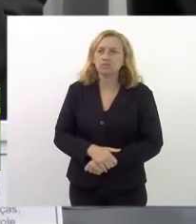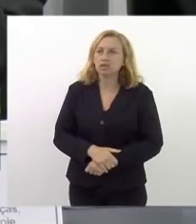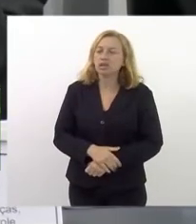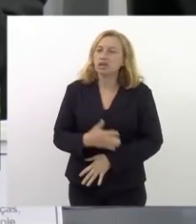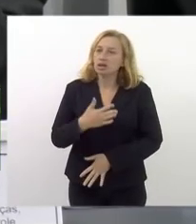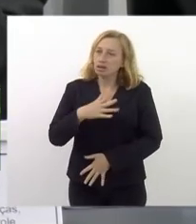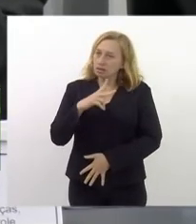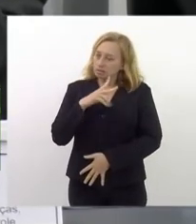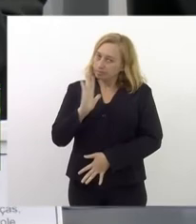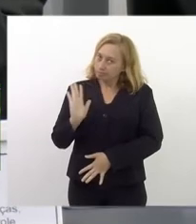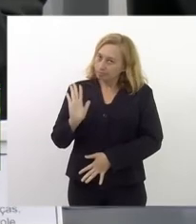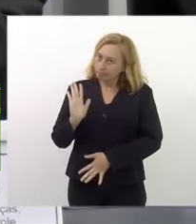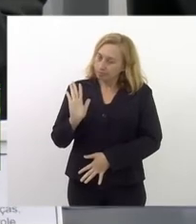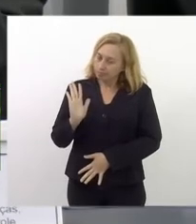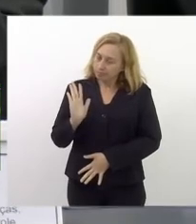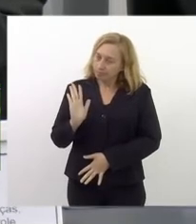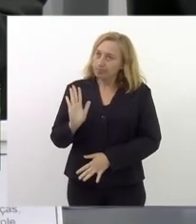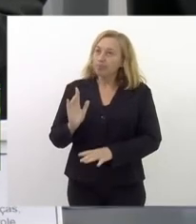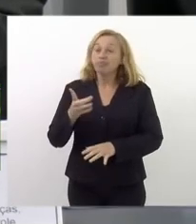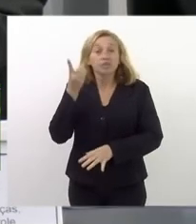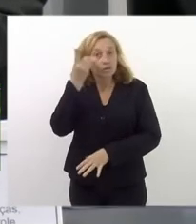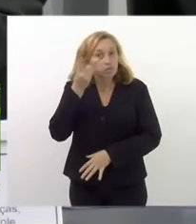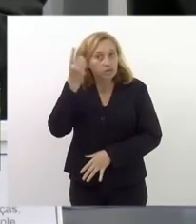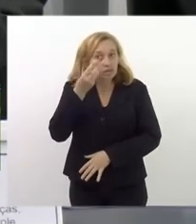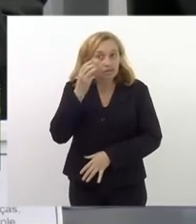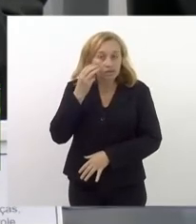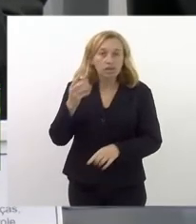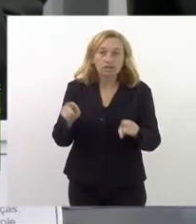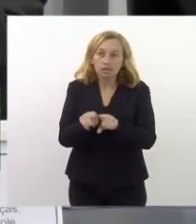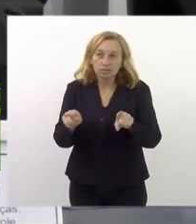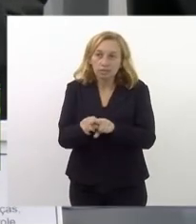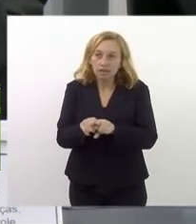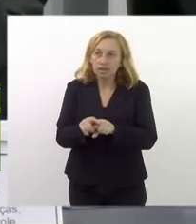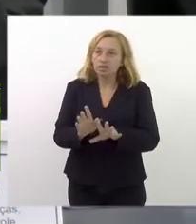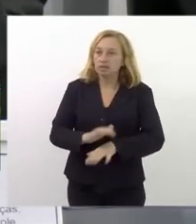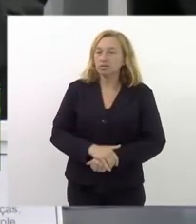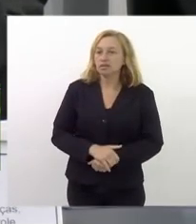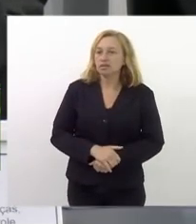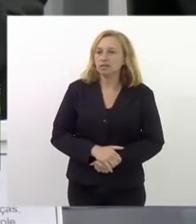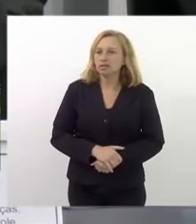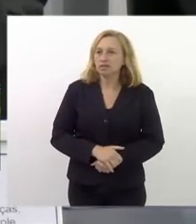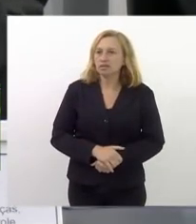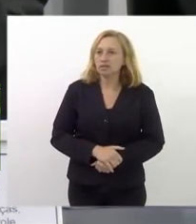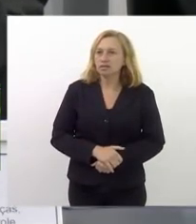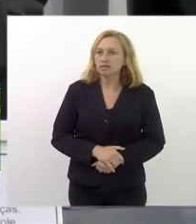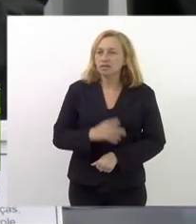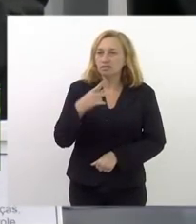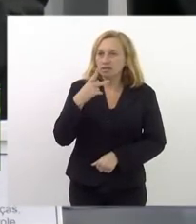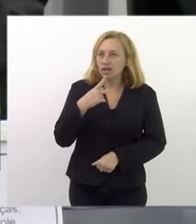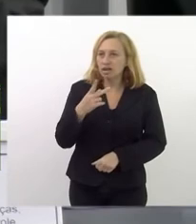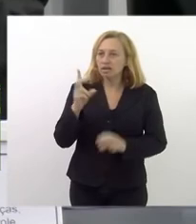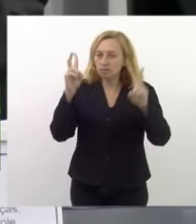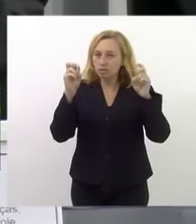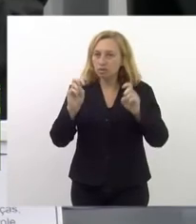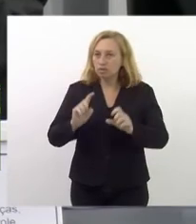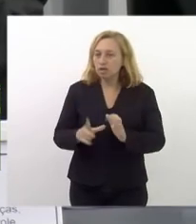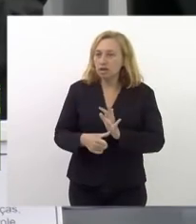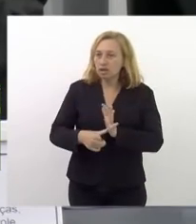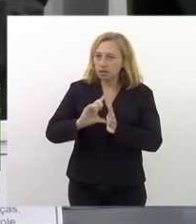minha parte, era isso, mas o deputado Valdeque também quer fazer alguma, levantar alguma questão antes de eu